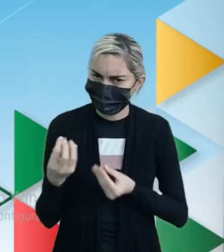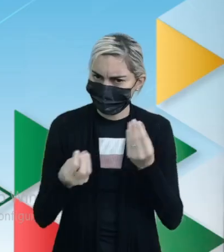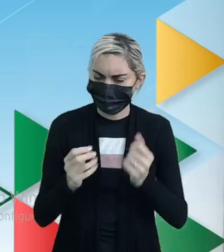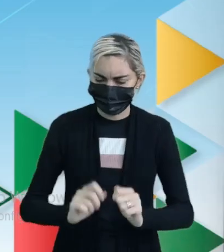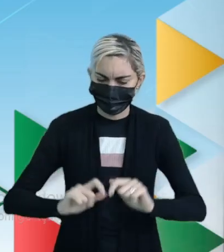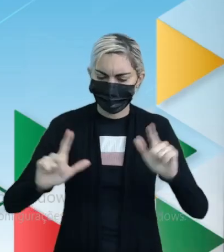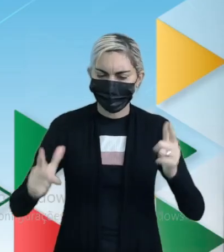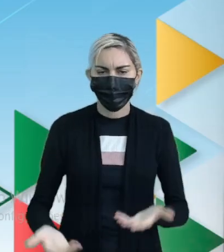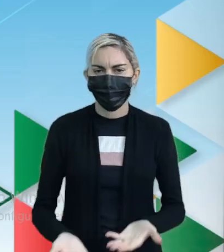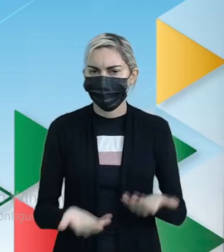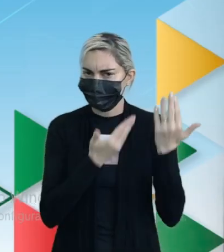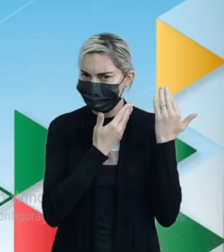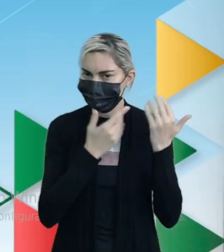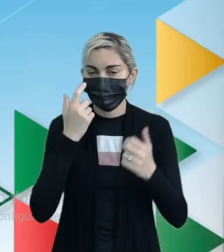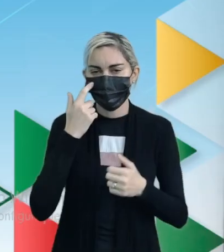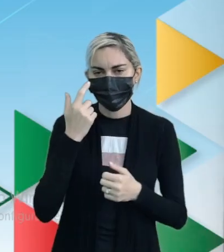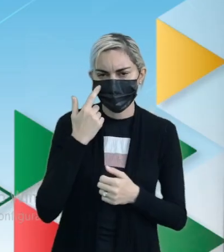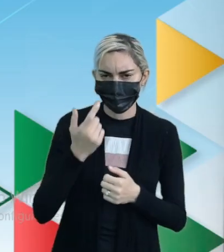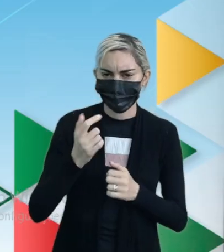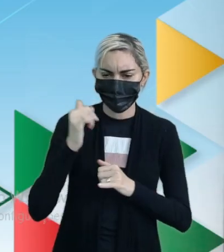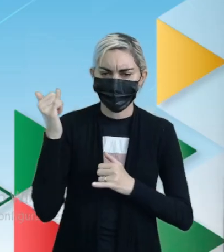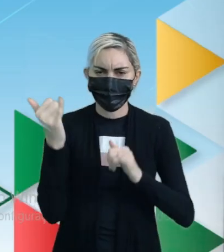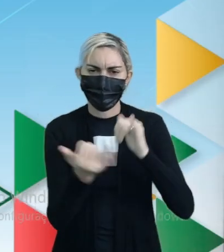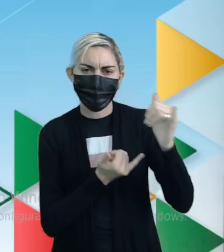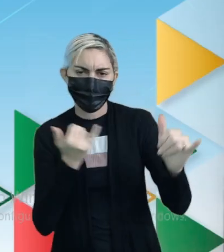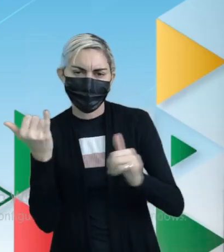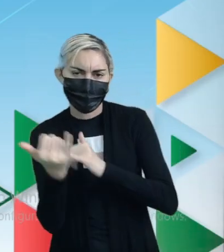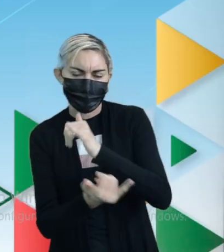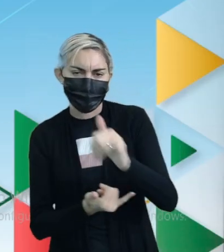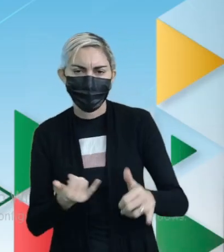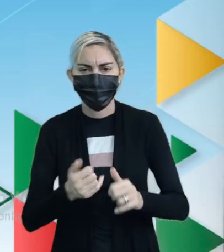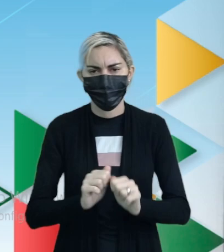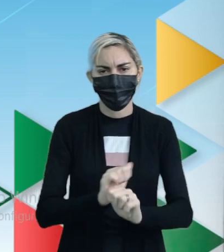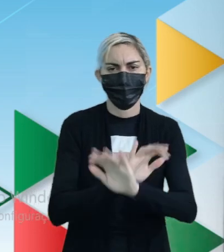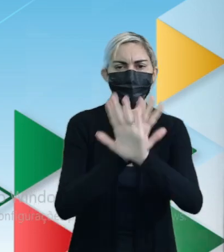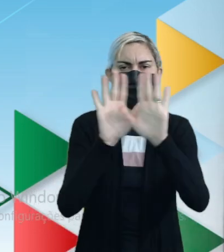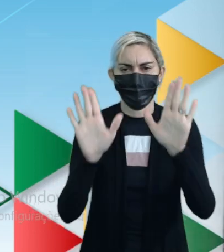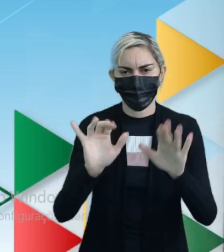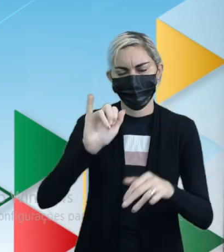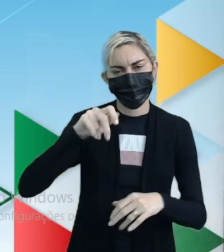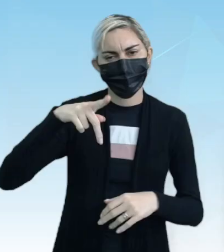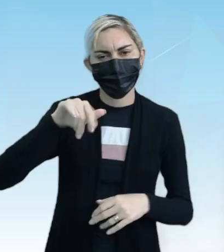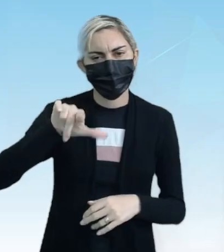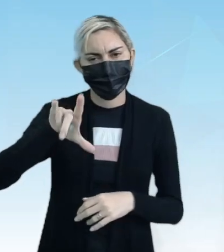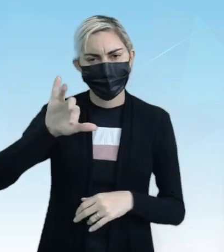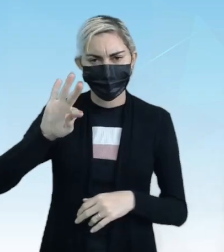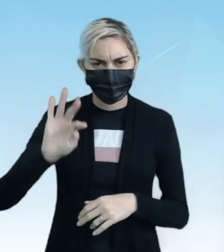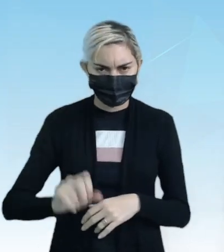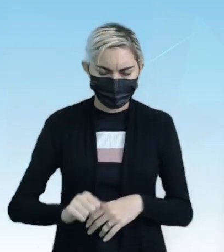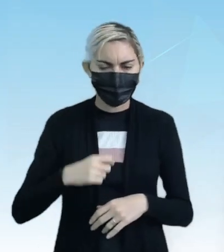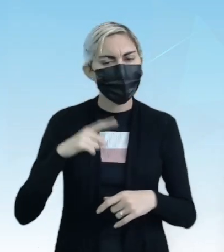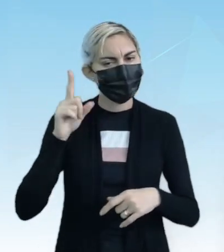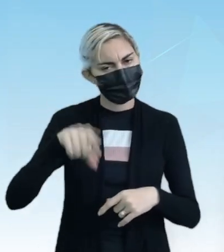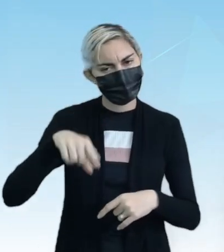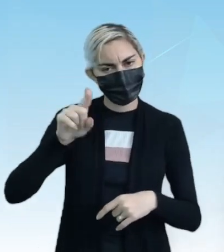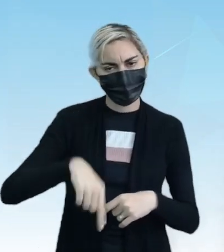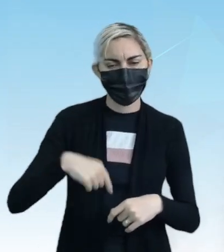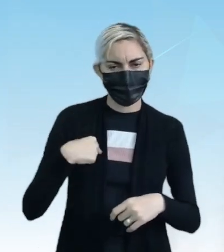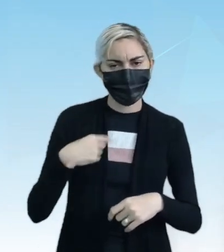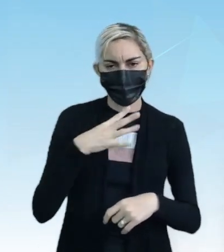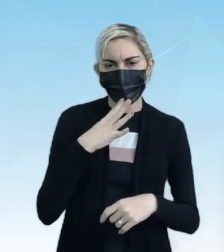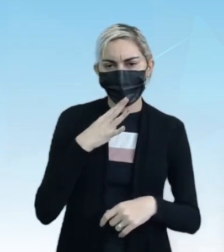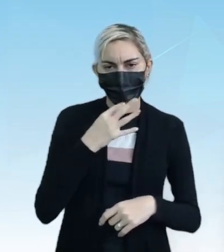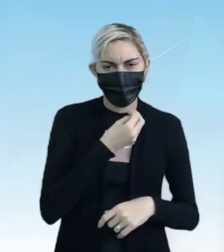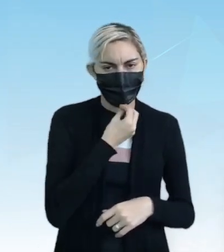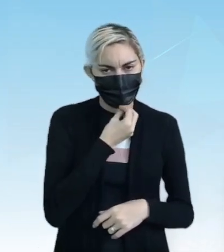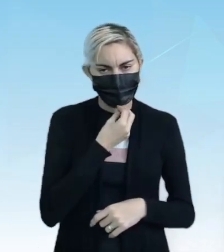na tela, podemos ver informações explícitas e implícitas. É isso aí. Vamos